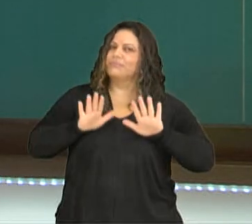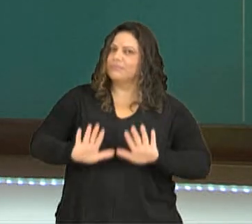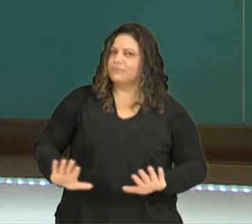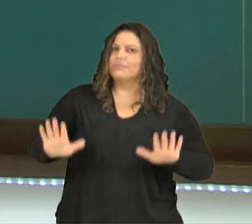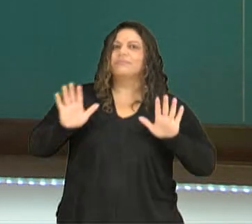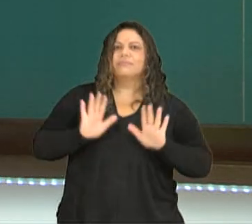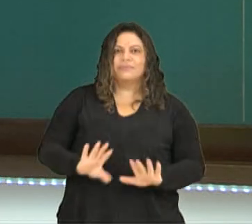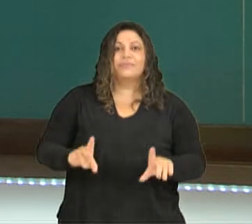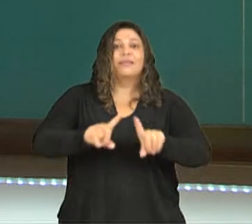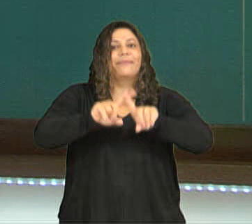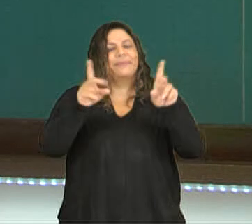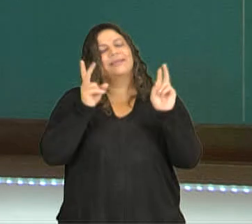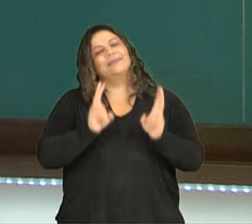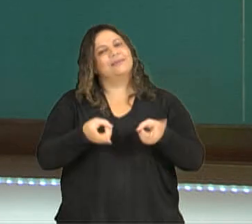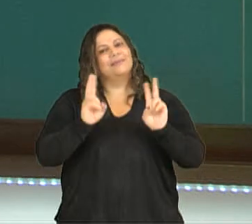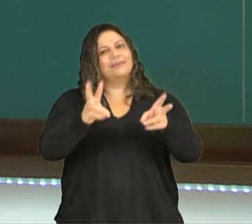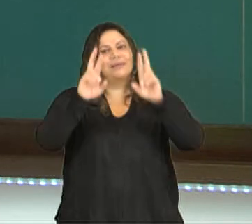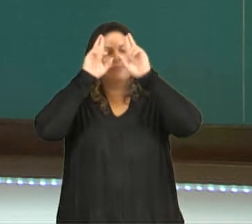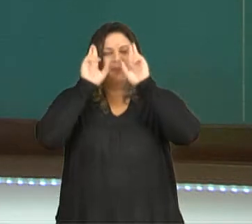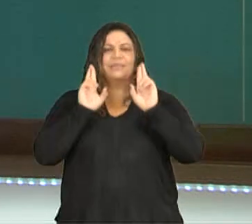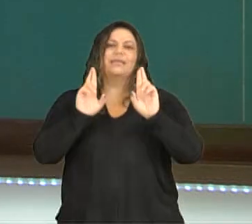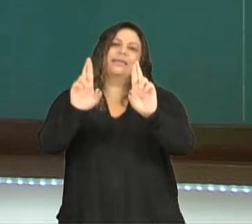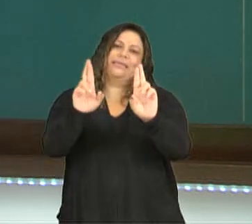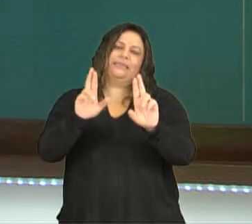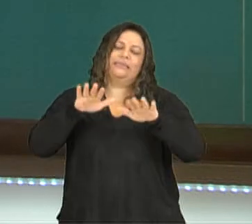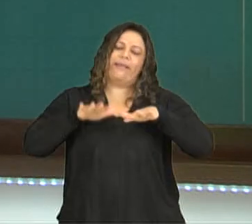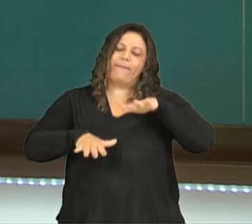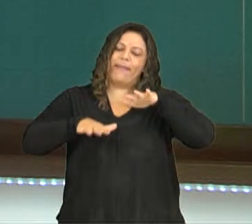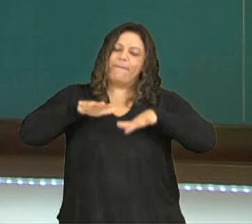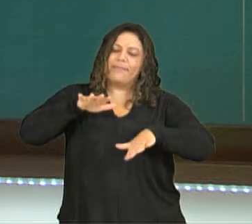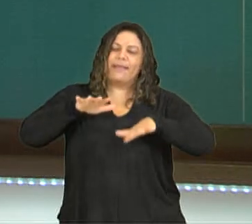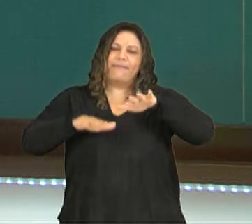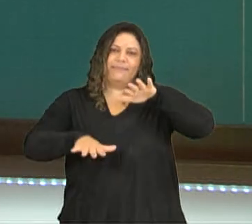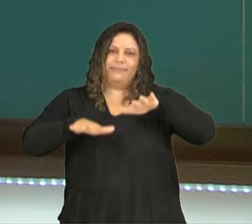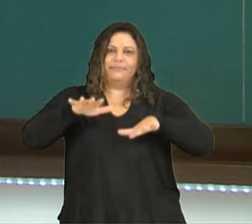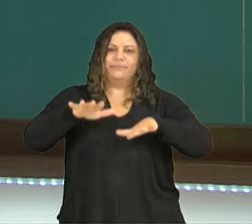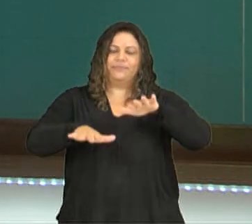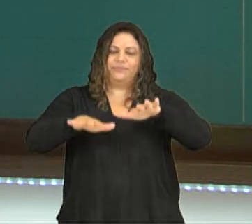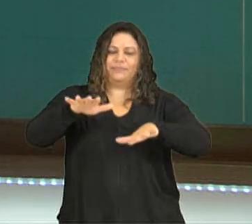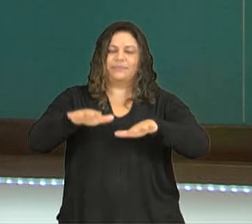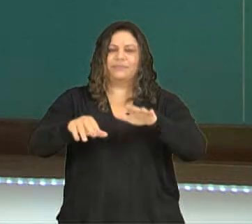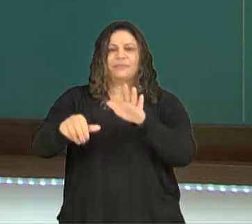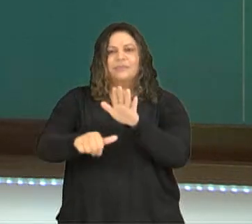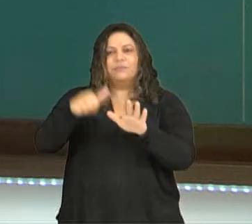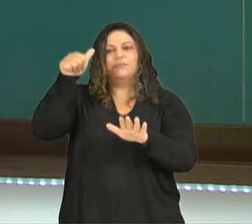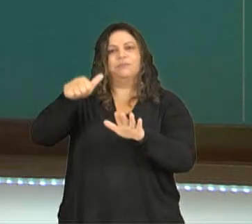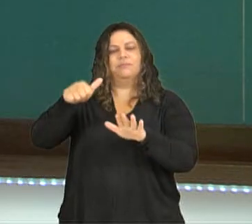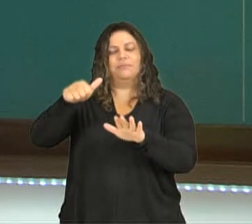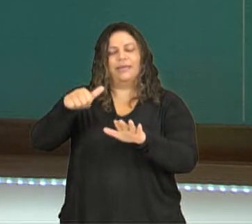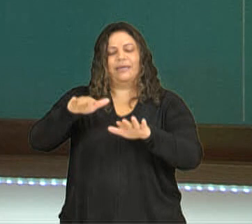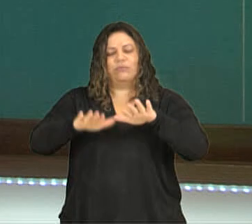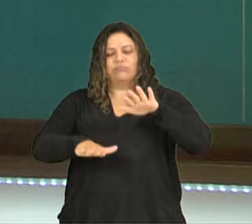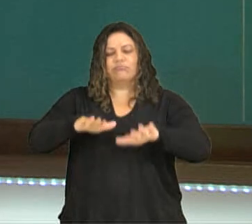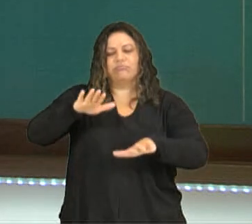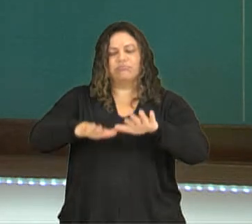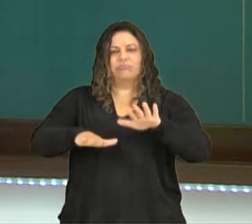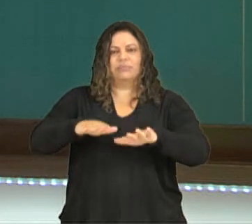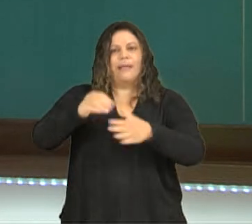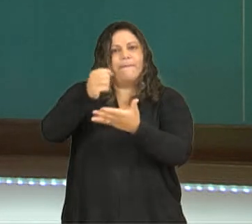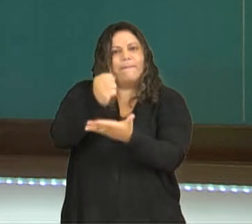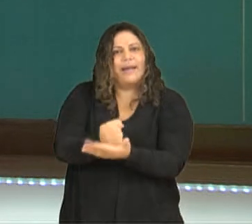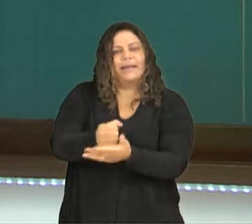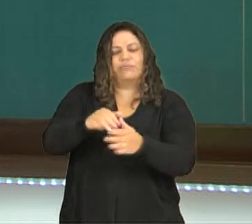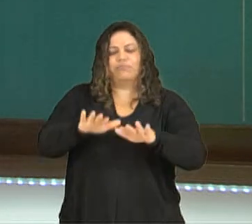lentos, mas sempre respeitando o compasso ternário. Um primeiro passo mais forte e mais marcante, os